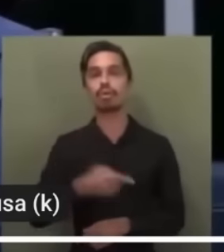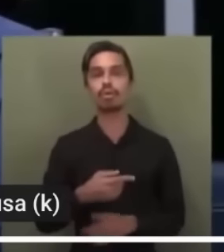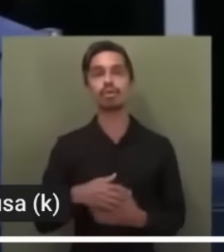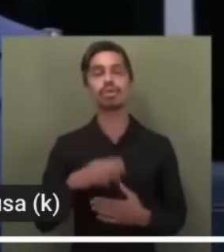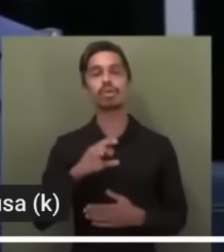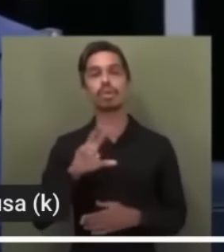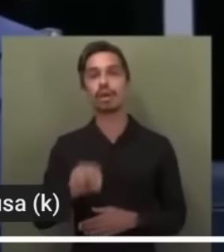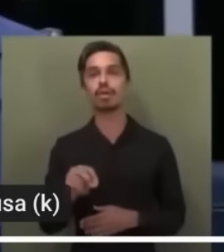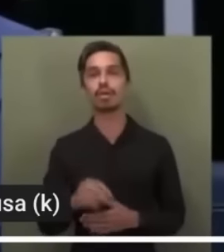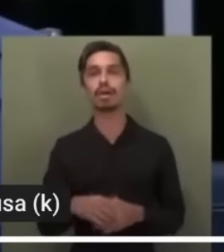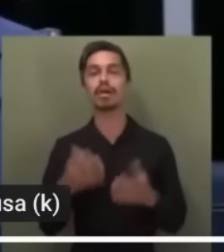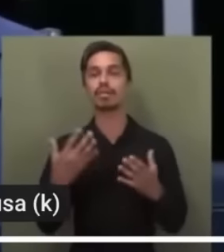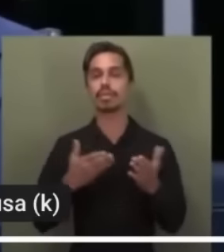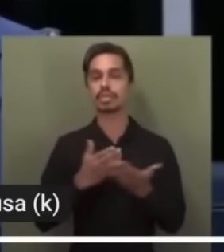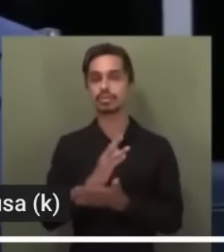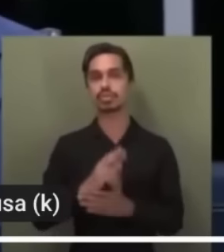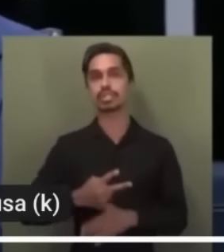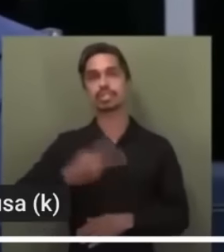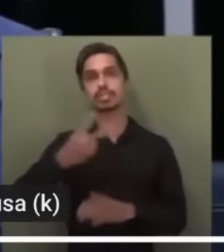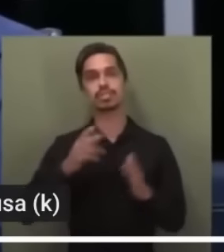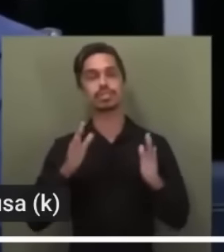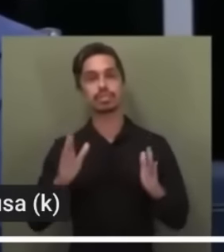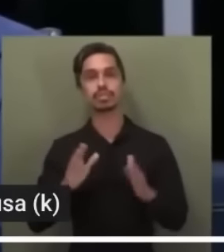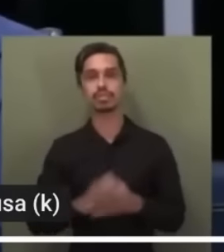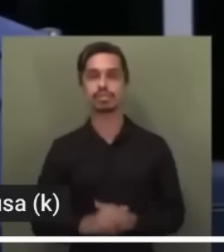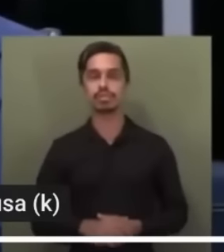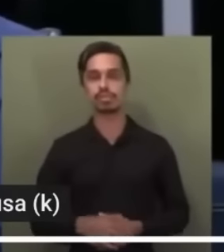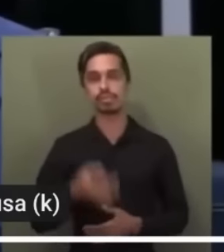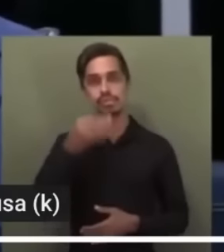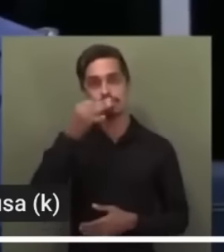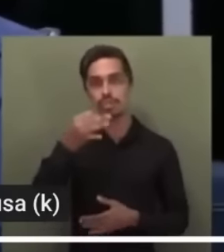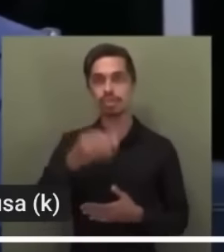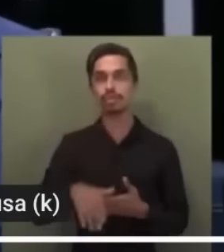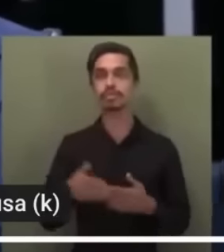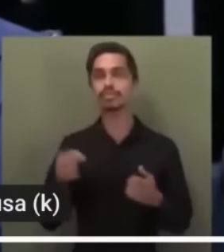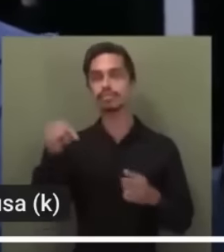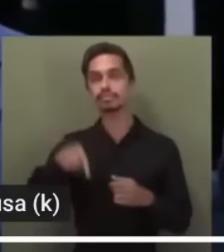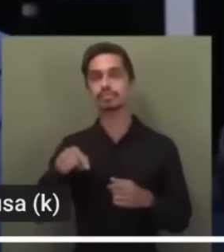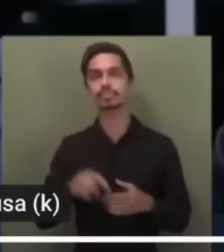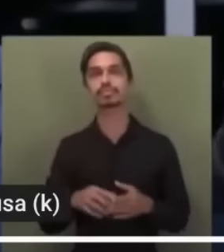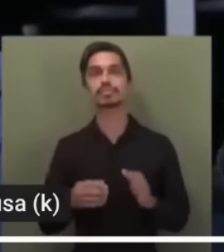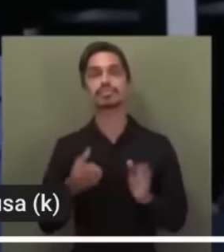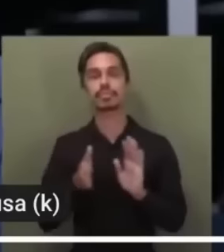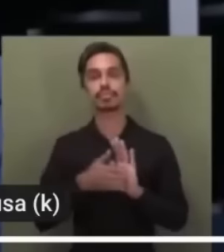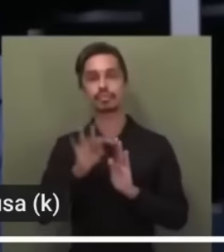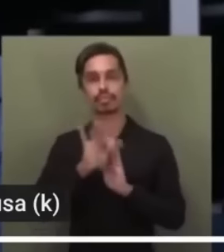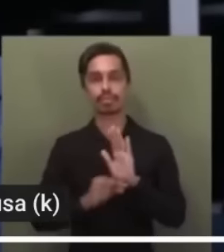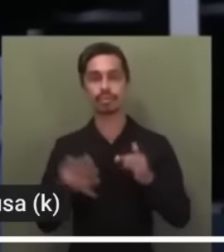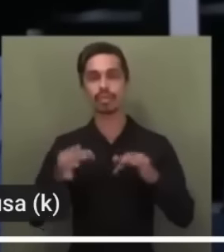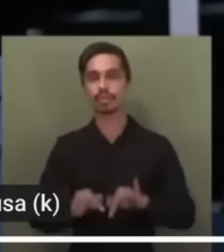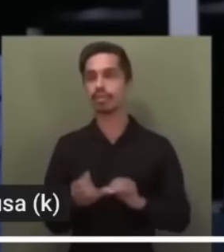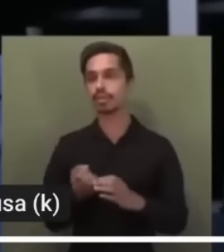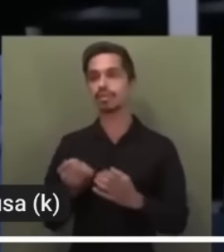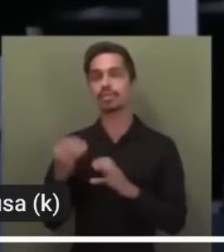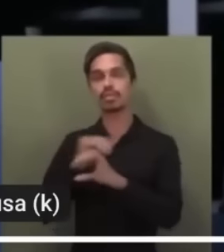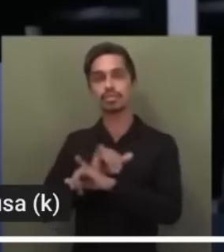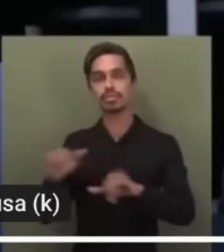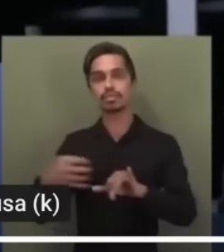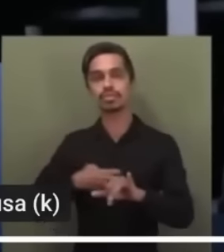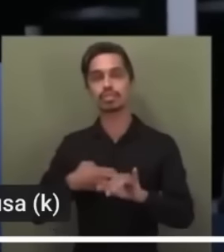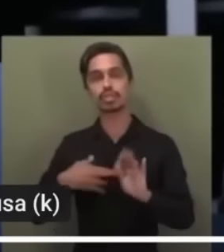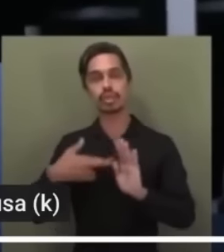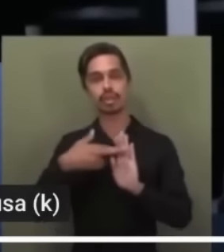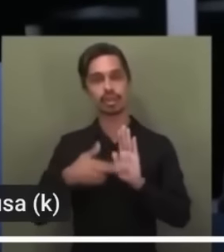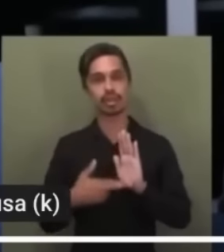em segundo turno o parecer da comissão diretora oferecendo a redação final será publicado na forma regimental